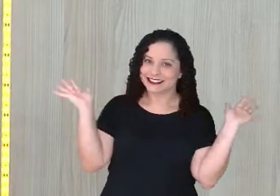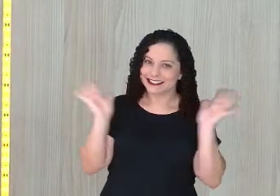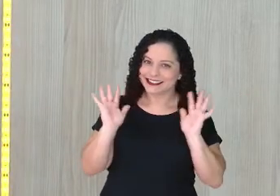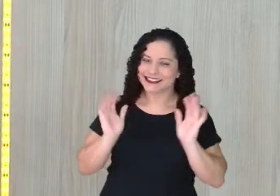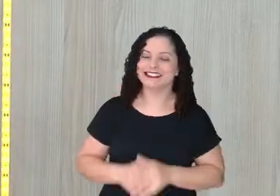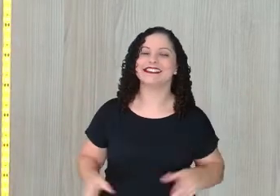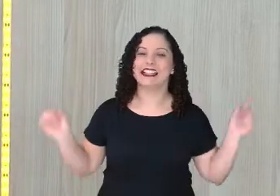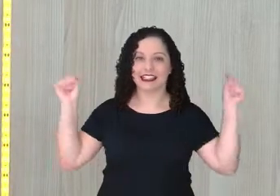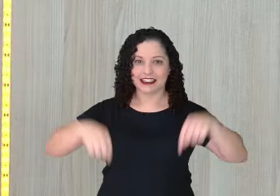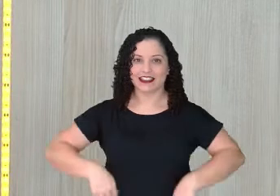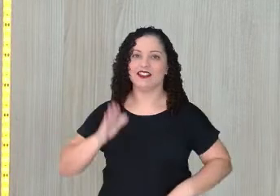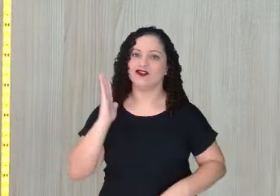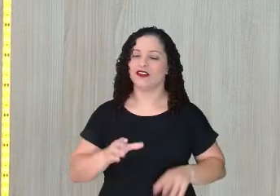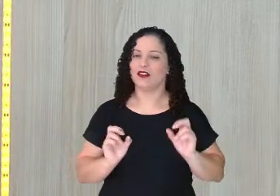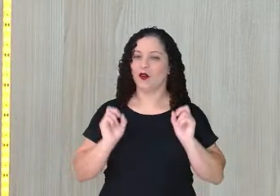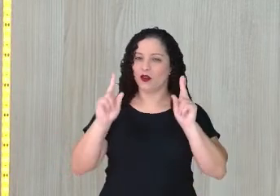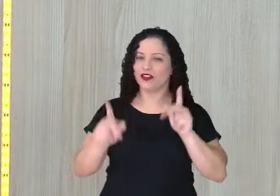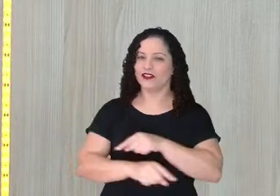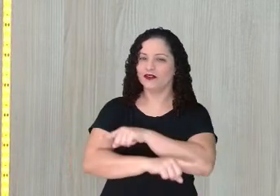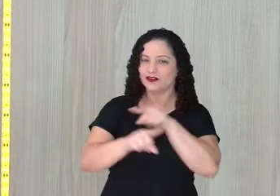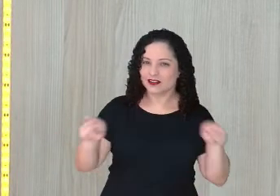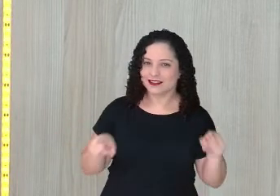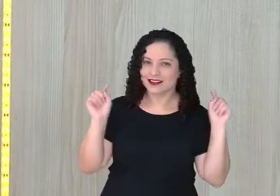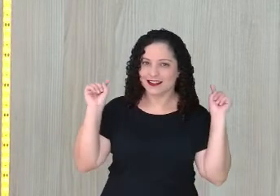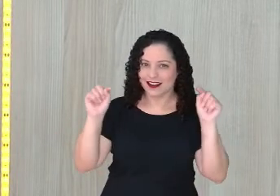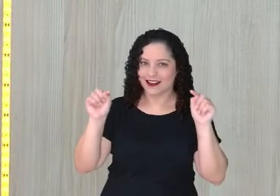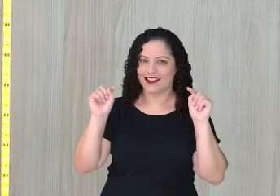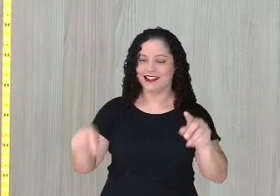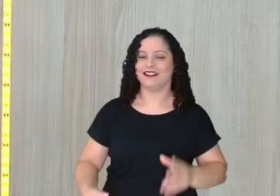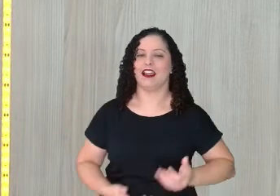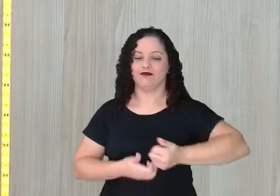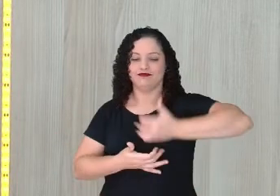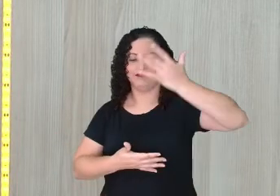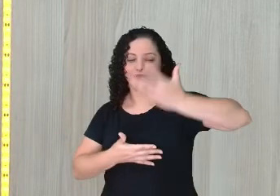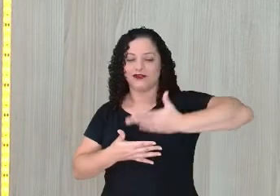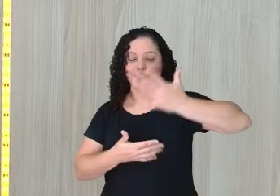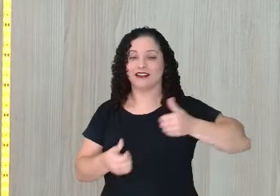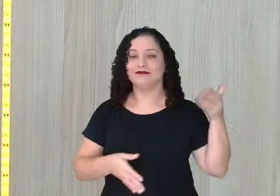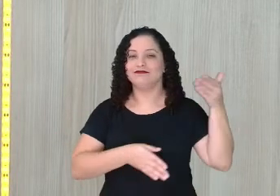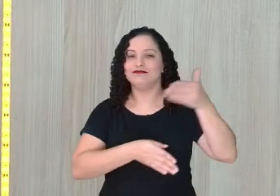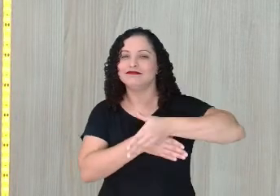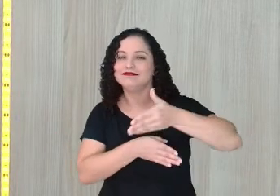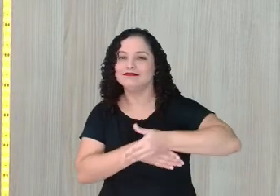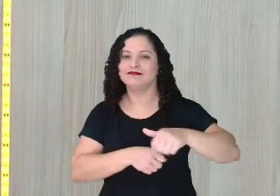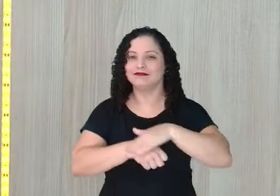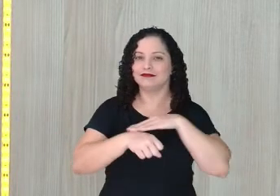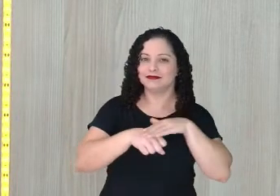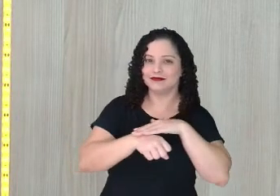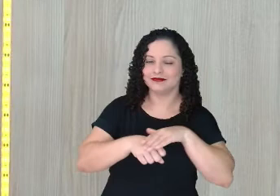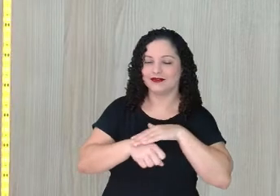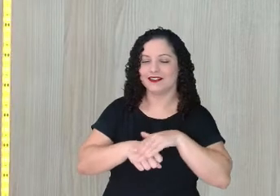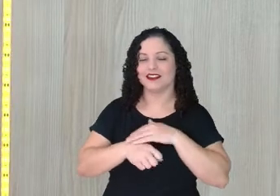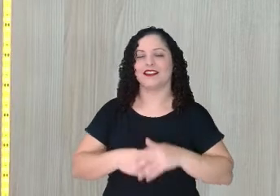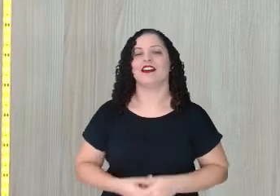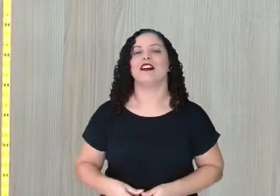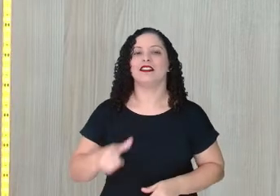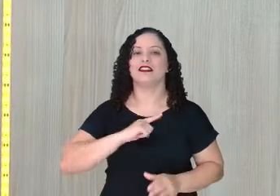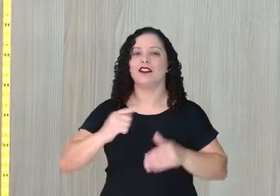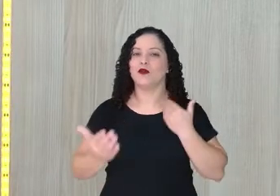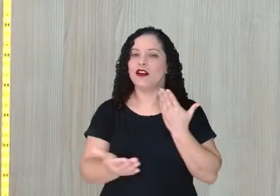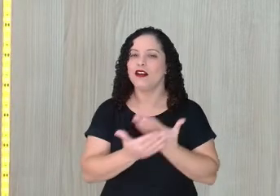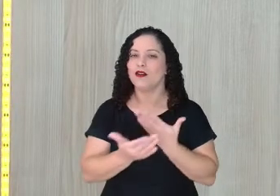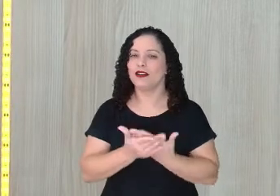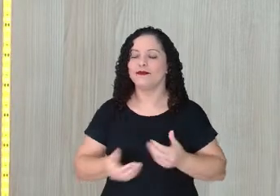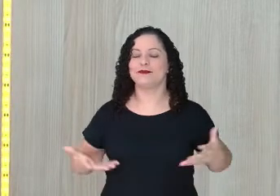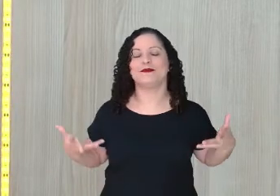né, professora? Então você que está Sim. em casa se conecta no chat para conversar com a gente enquanto a aula acontece, que a gente tem uma aula